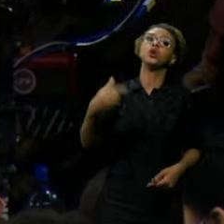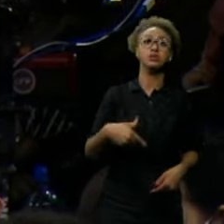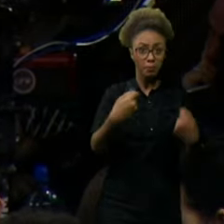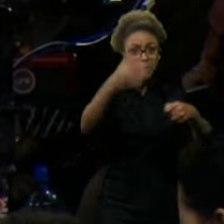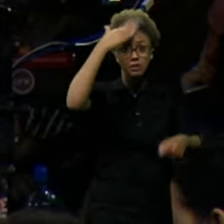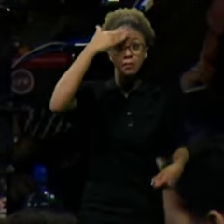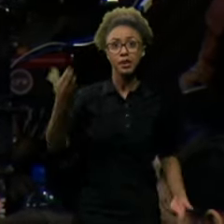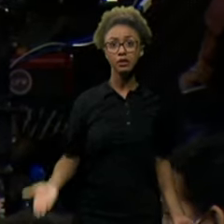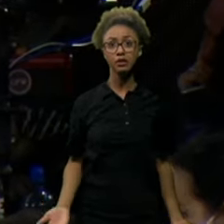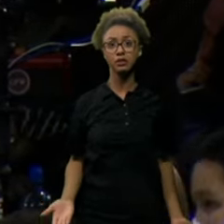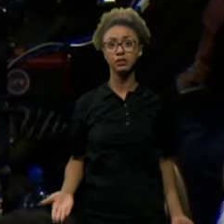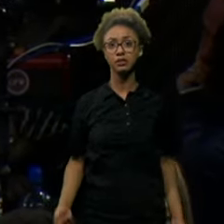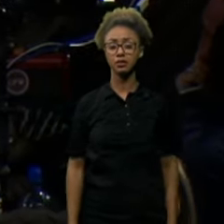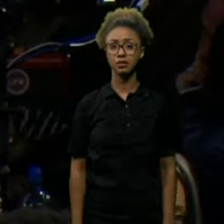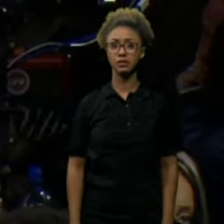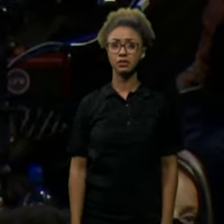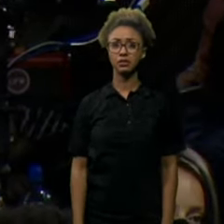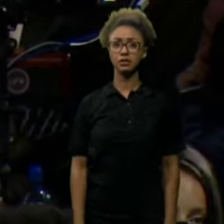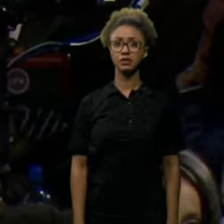deveria saber